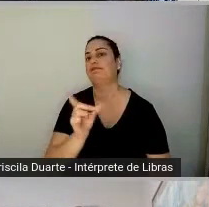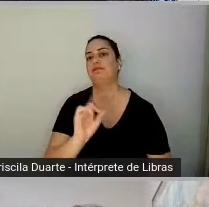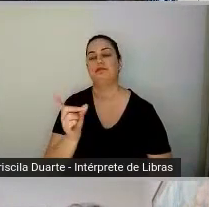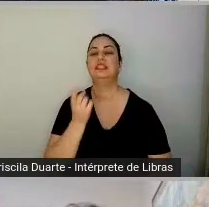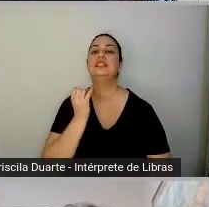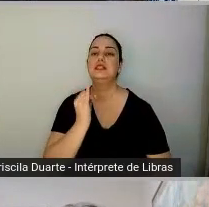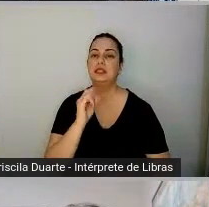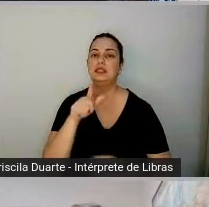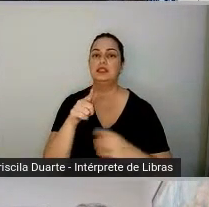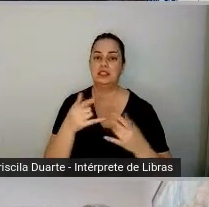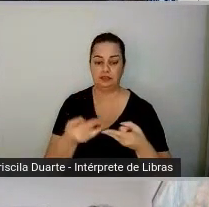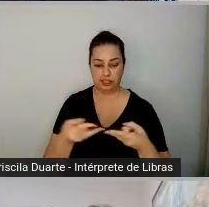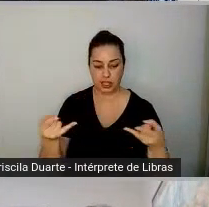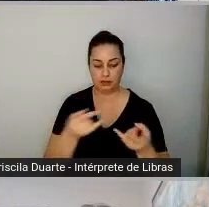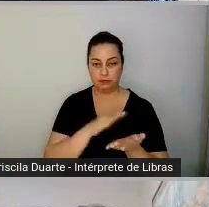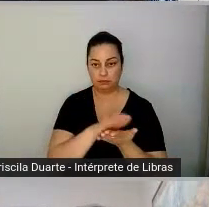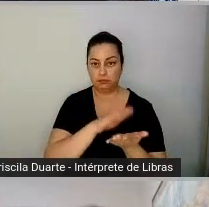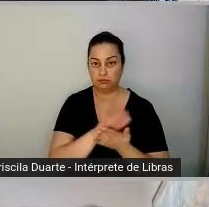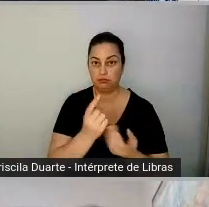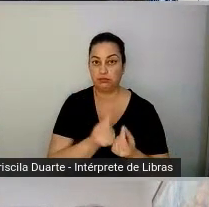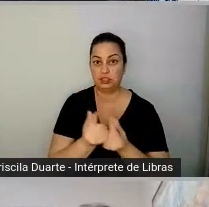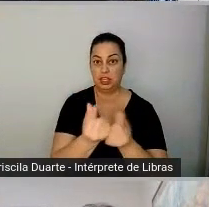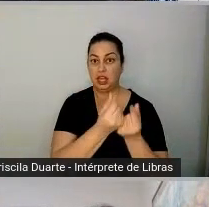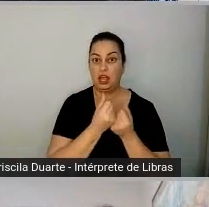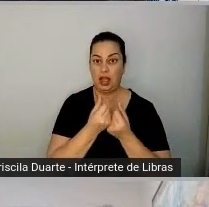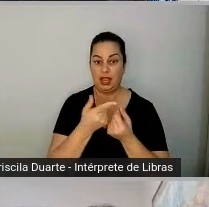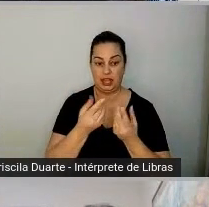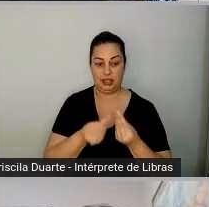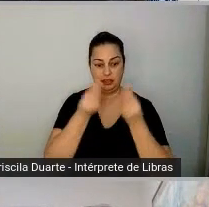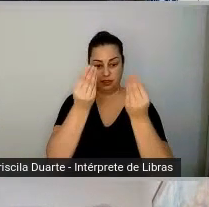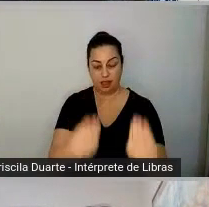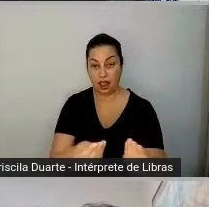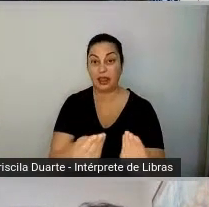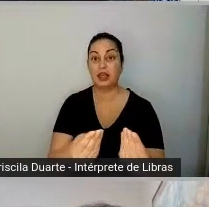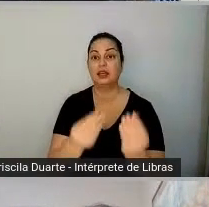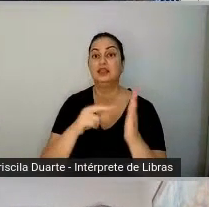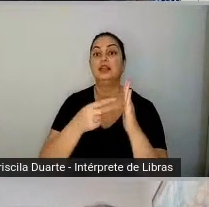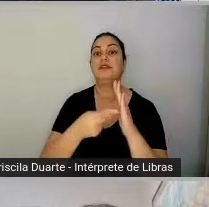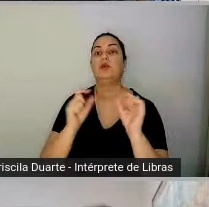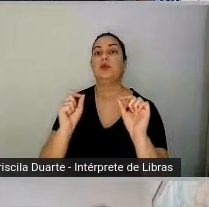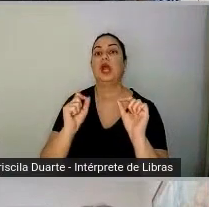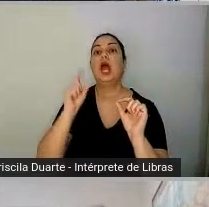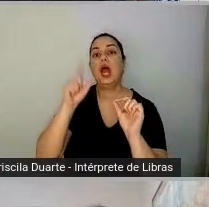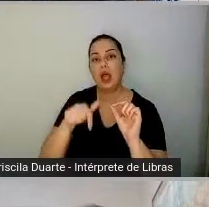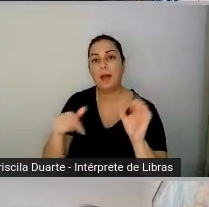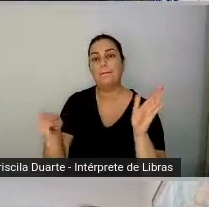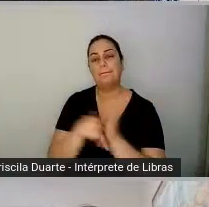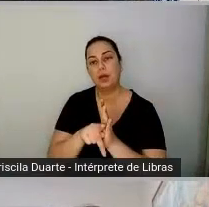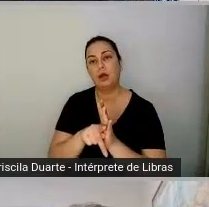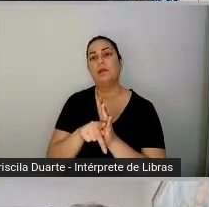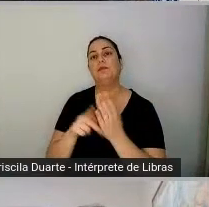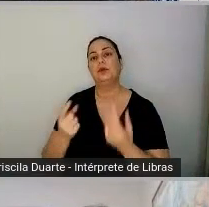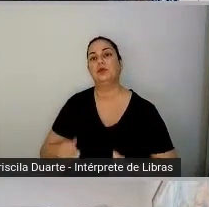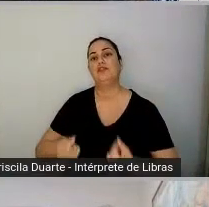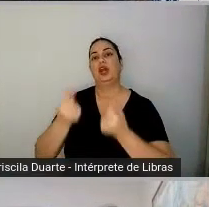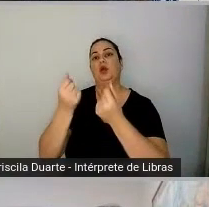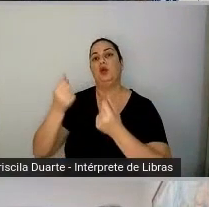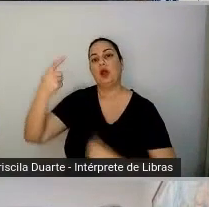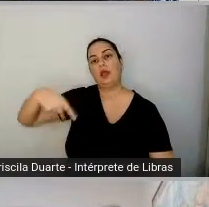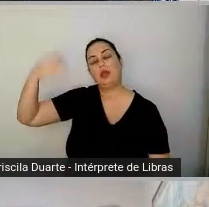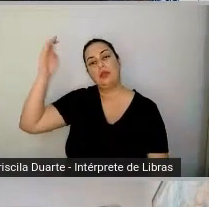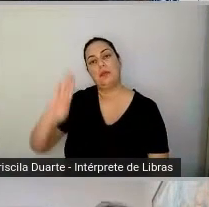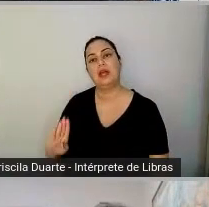entrega moeda para alguém, você está fazendo o quê? Entregando uma fatia da riqueza do país para esse setor. E quem é que